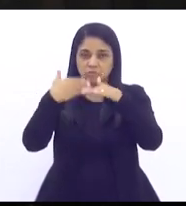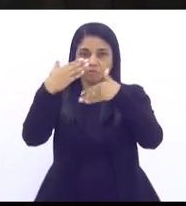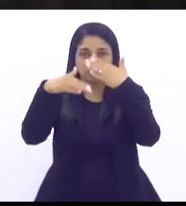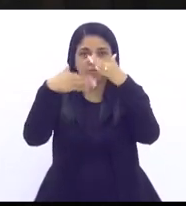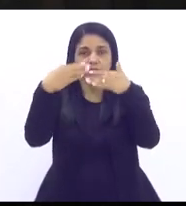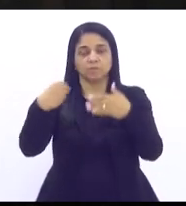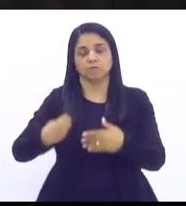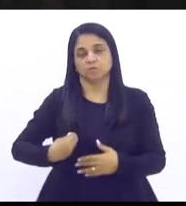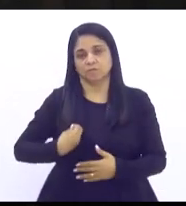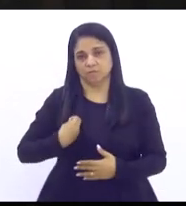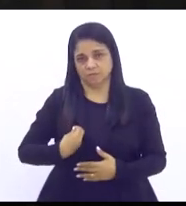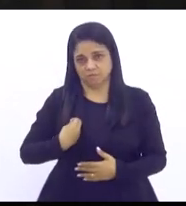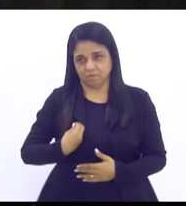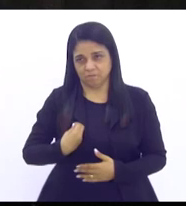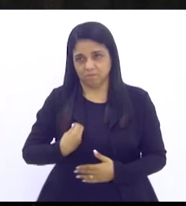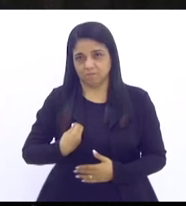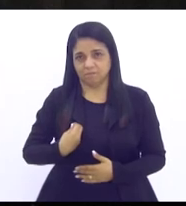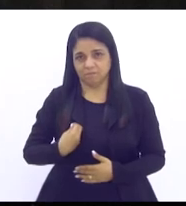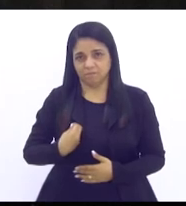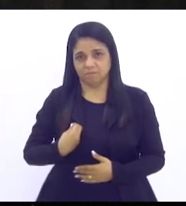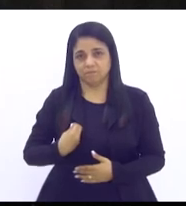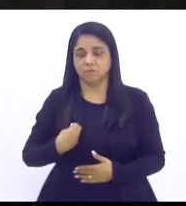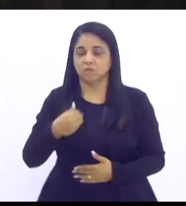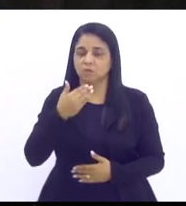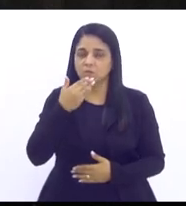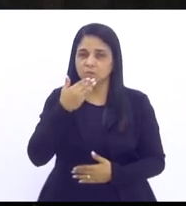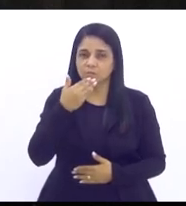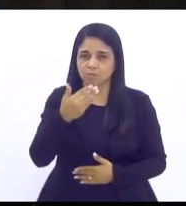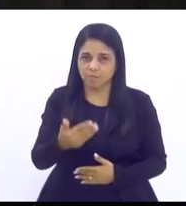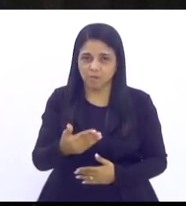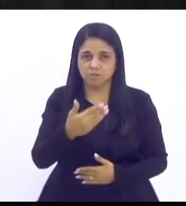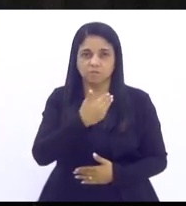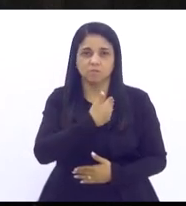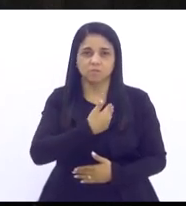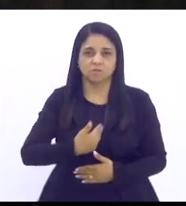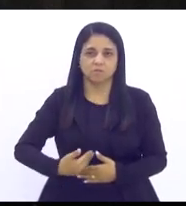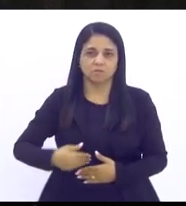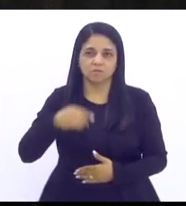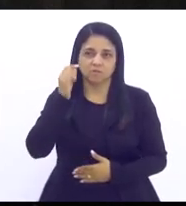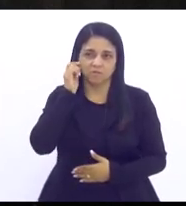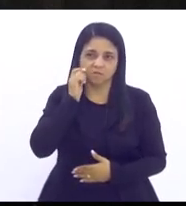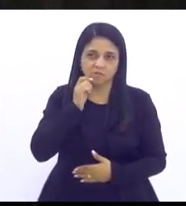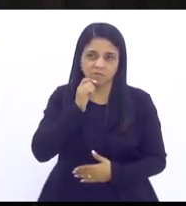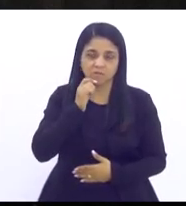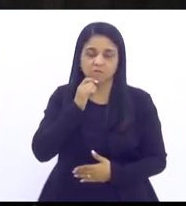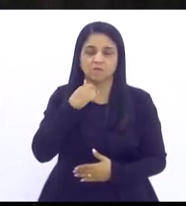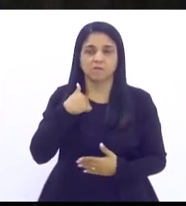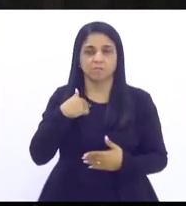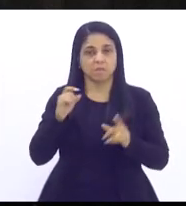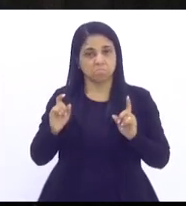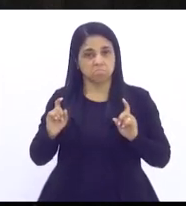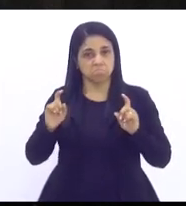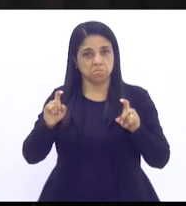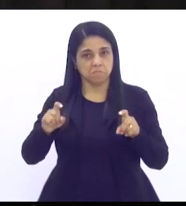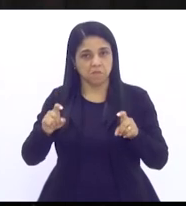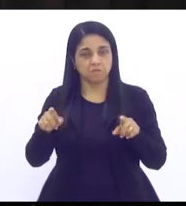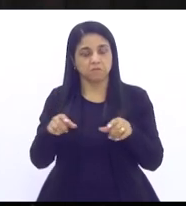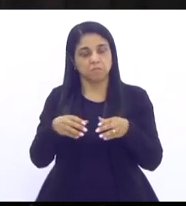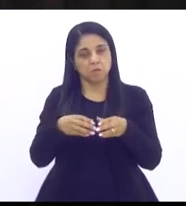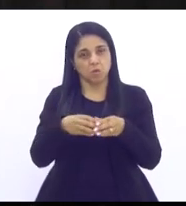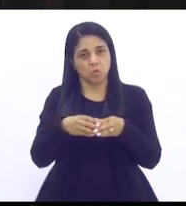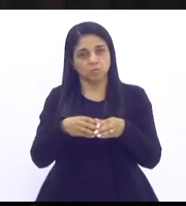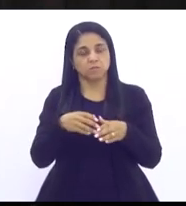sua vida. E eu faço esse apelo, então, ao governador e coloco a nossa mandata e, obviamente, a comissão de